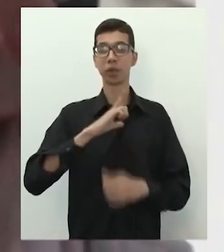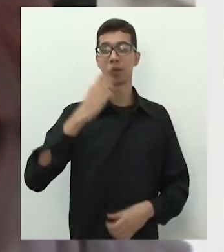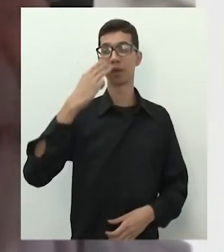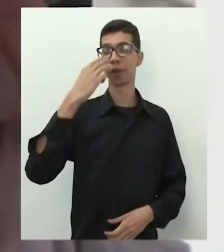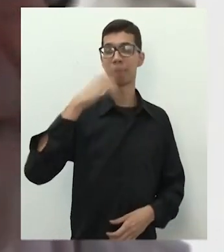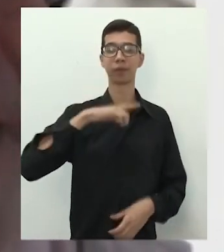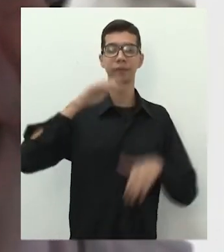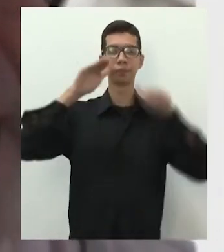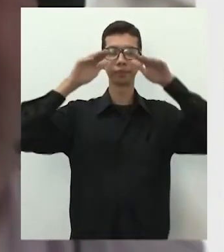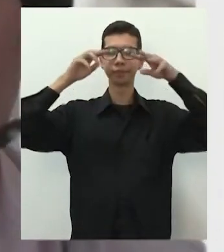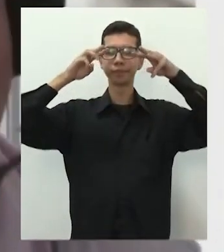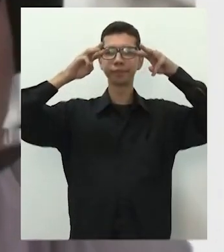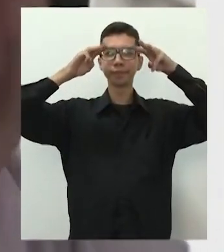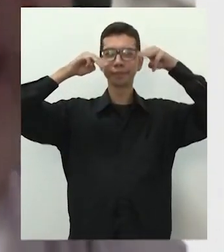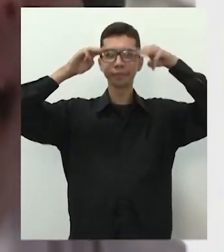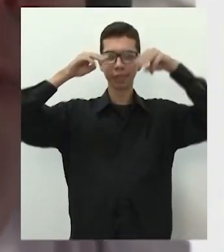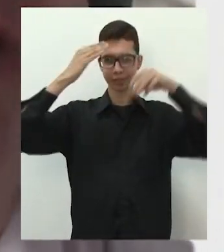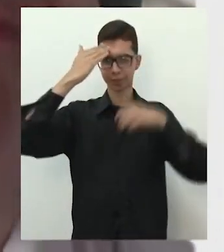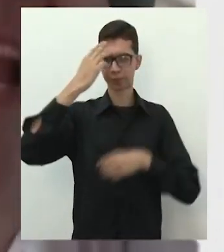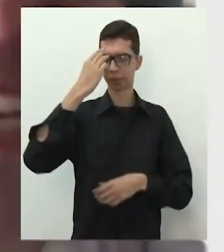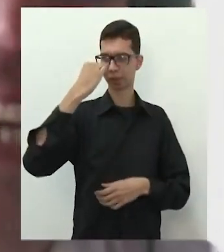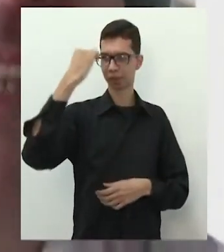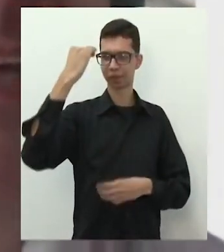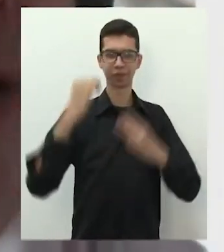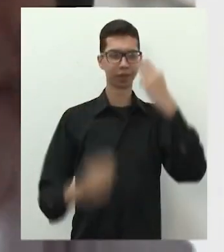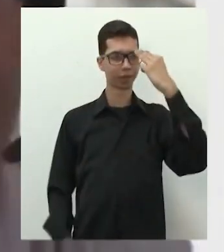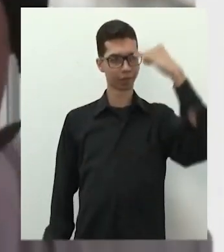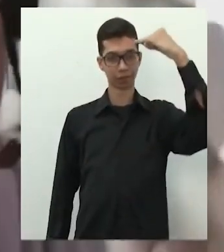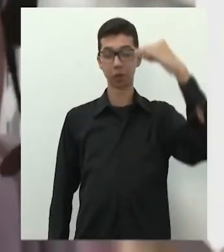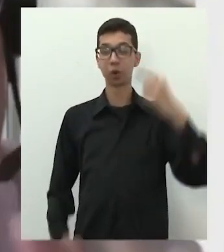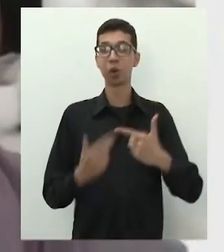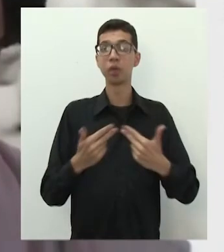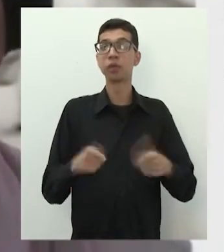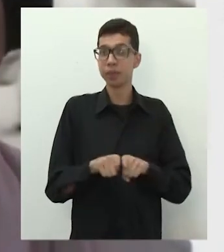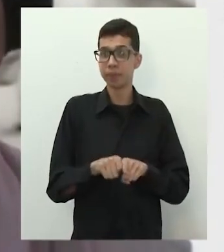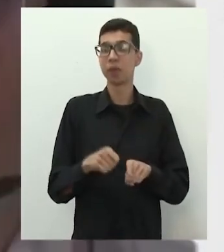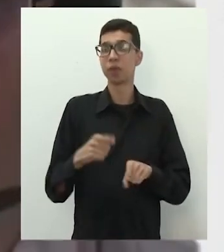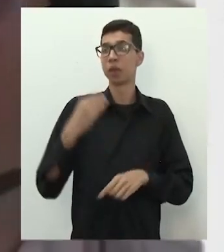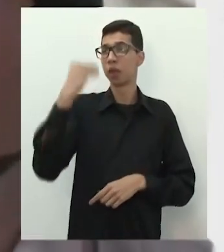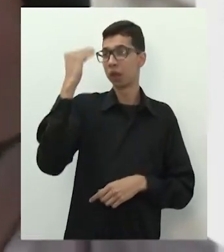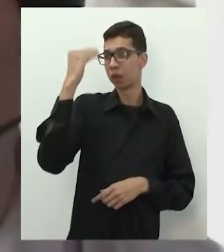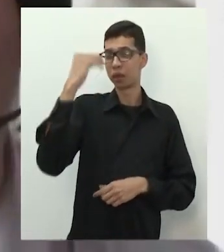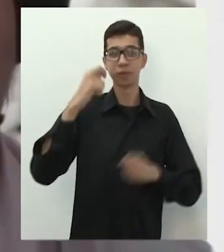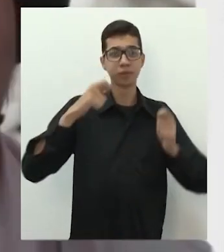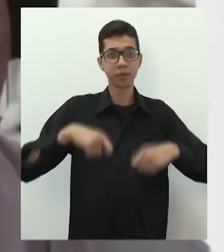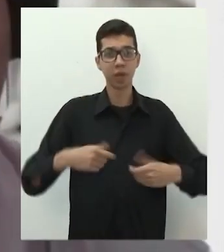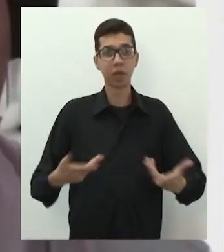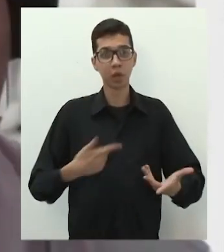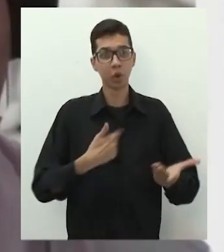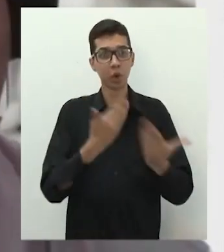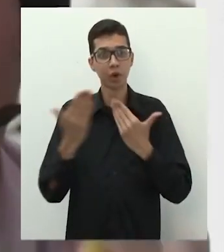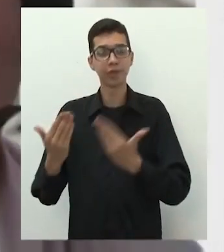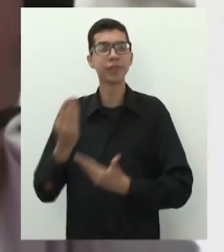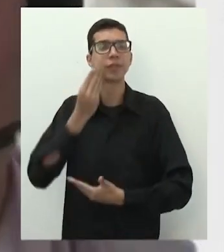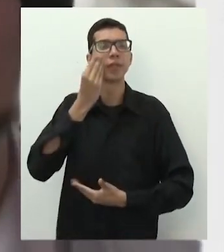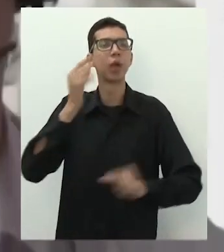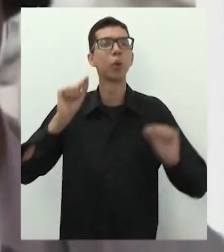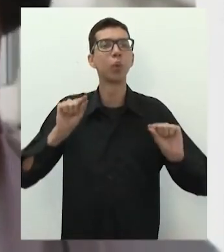que uma menina de 6 anos tem que ficar se maquiando e colocando salto, tirando foto e colocando no vídeo,